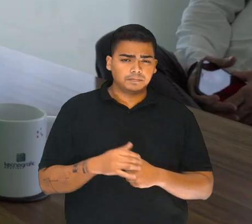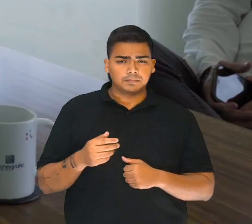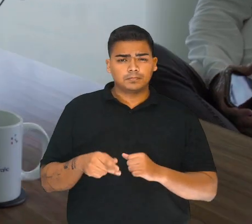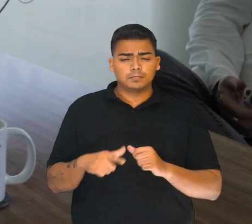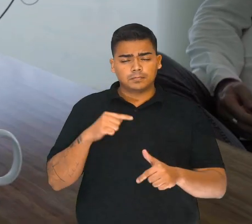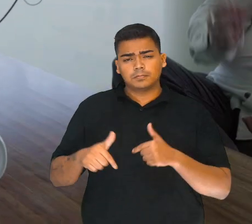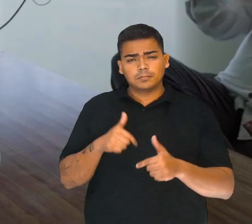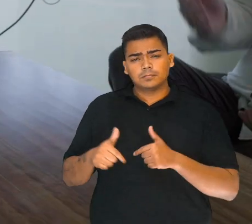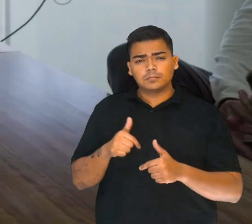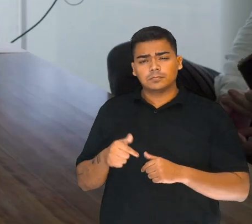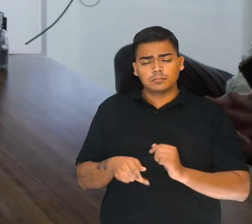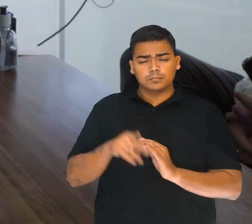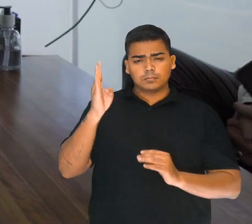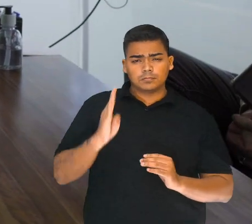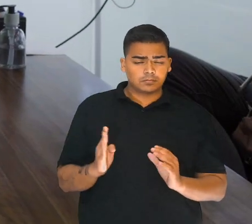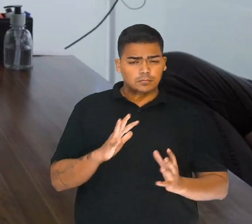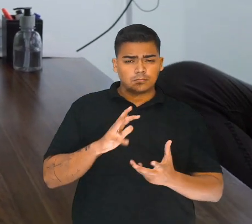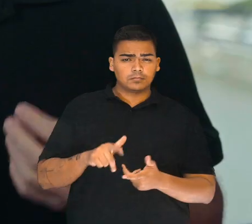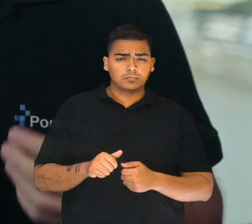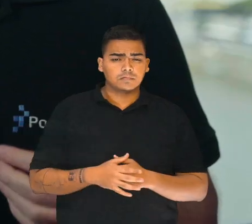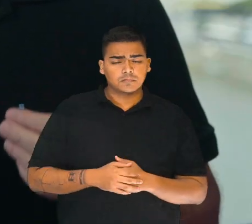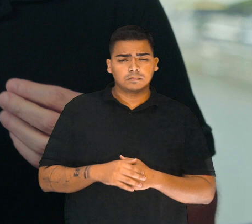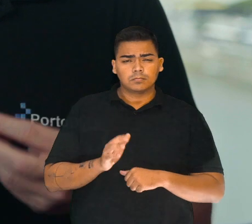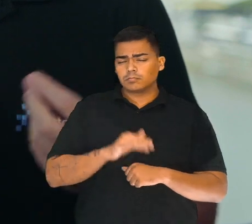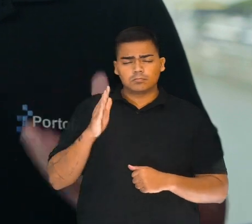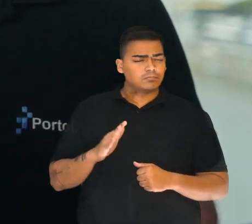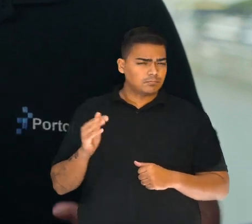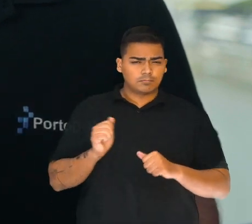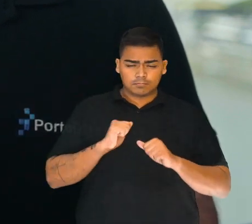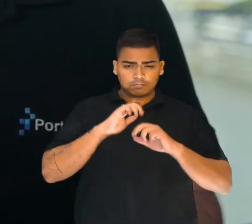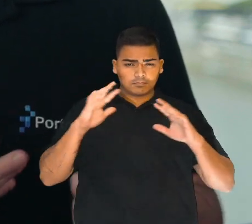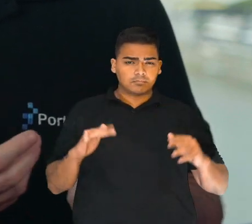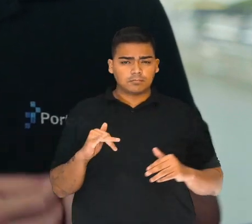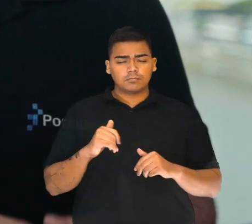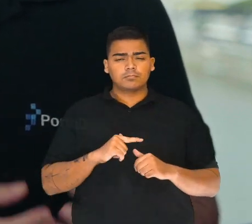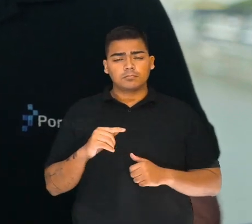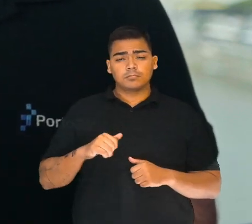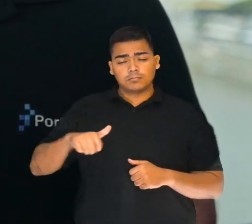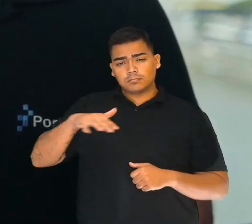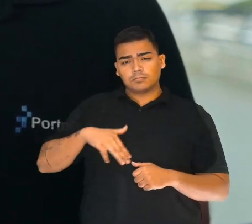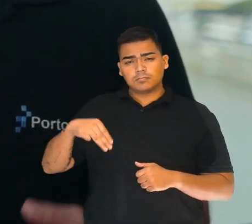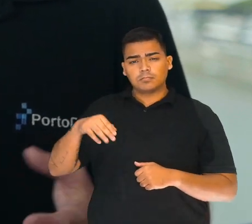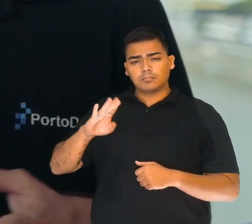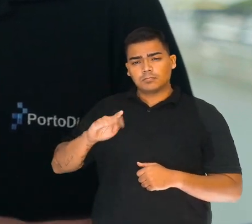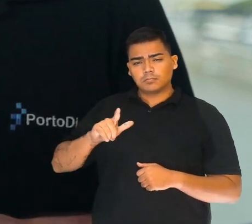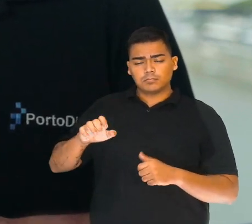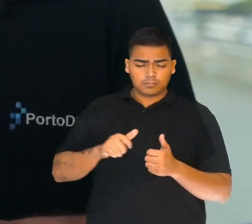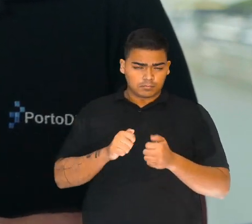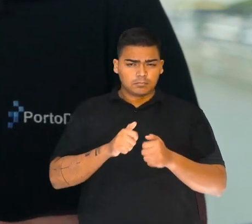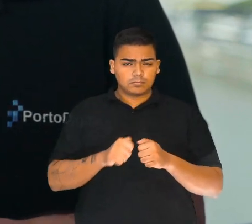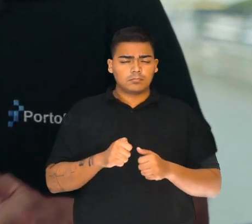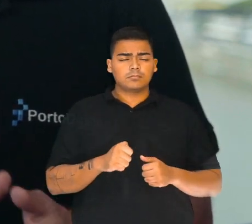essas 15 mil pessoas produzindo inovação para o Brasil e para o mundo. O produto mais visível nosso é a parte mobile. 100%